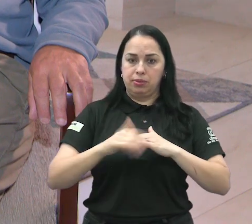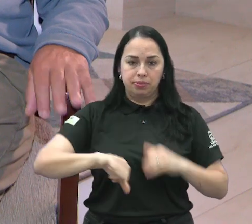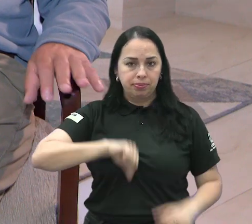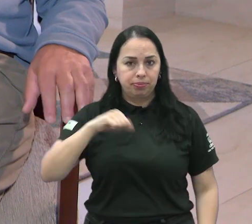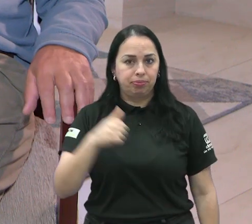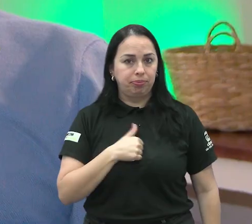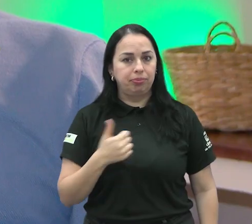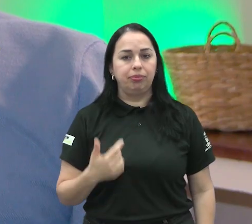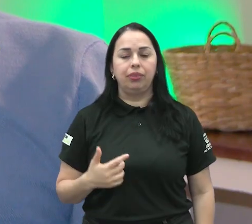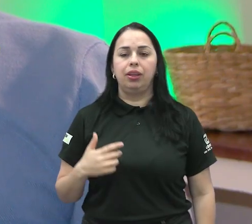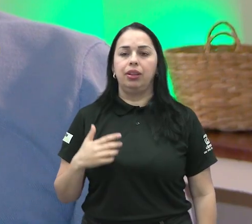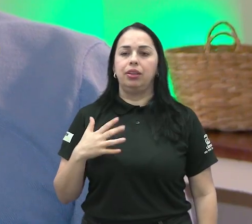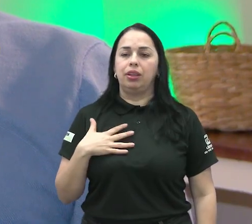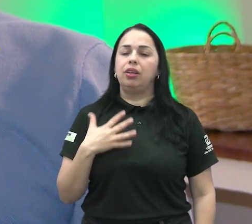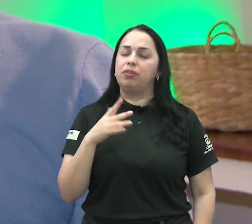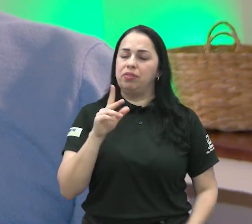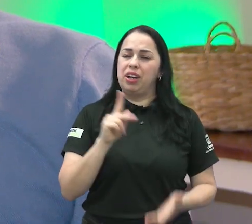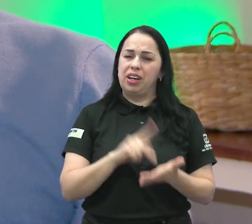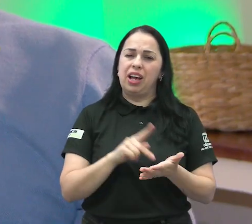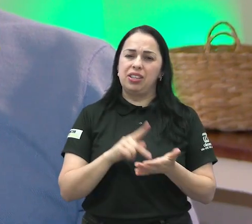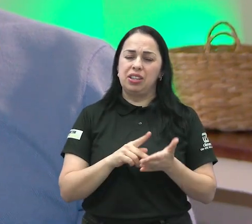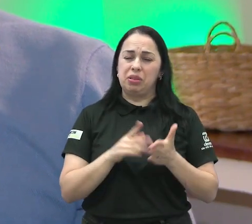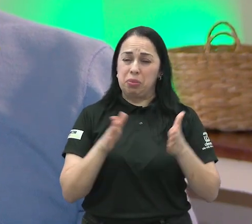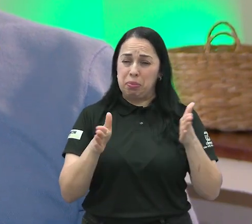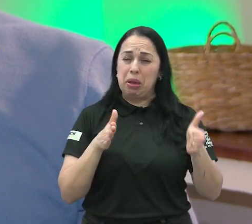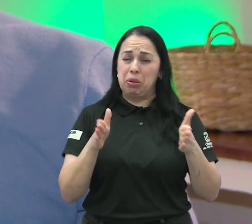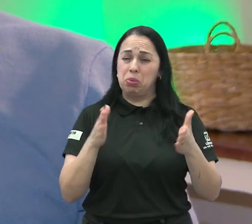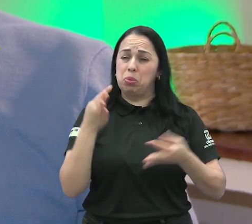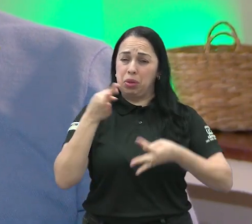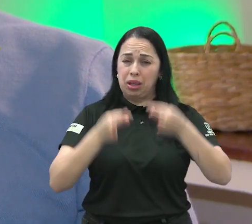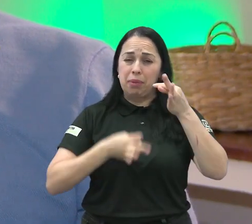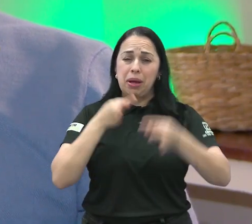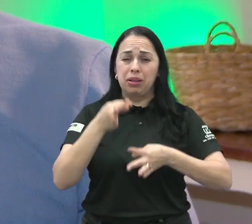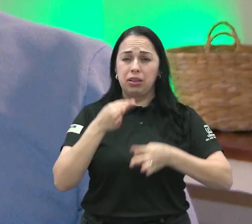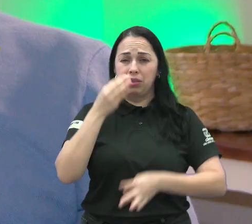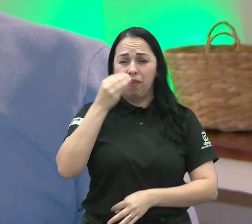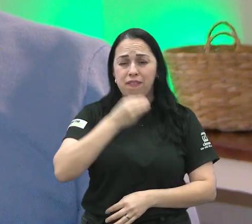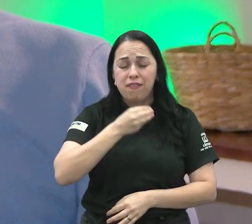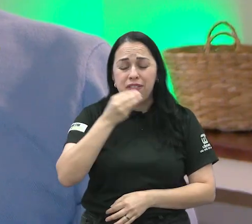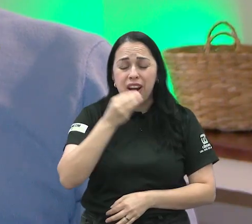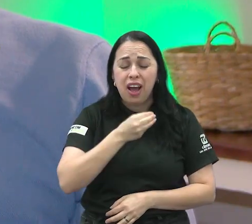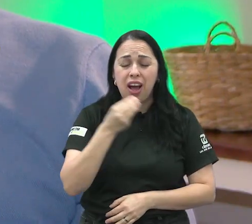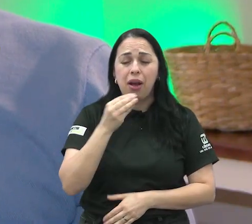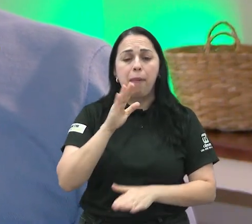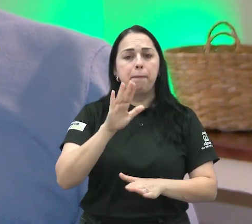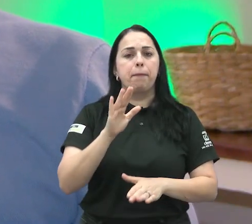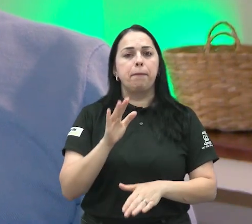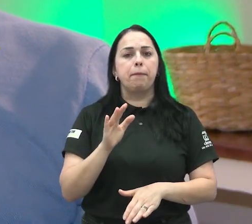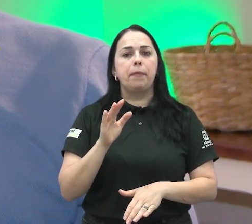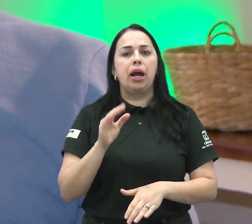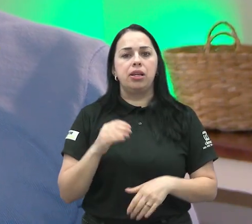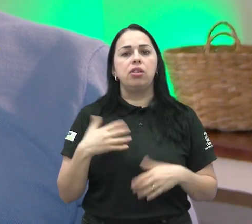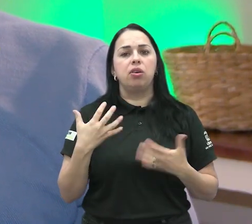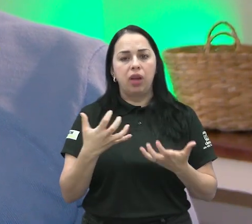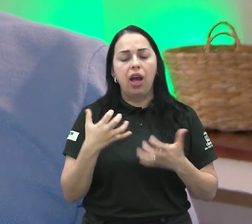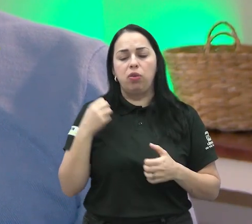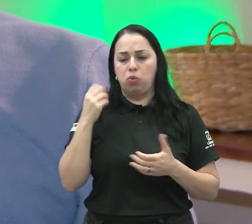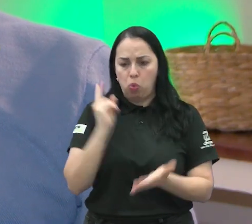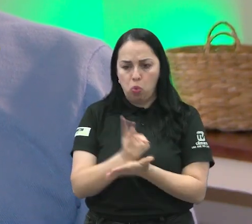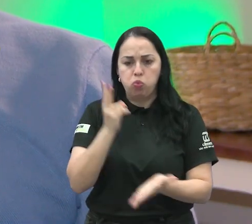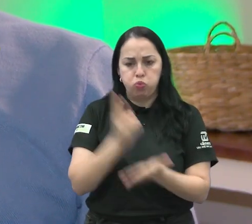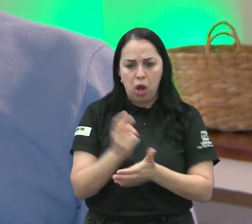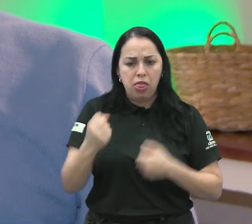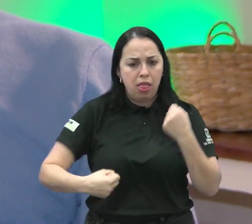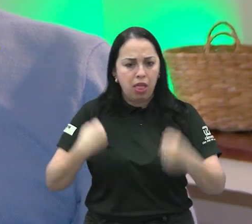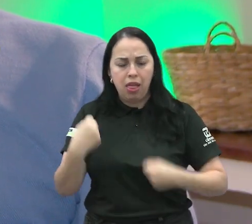para a recuperação. A gente fica muito abatido e fraco durante a quimioterapia, mas eu não quis parar